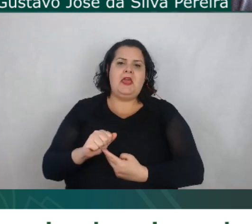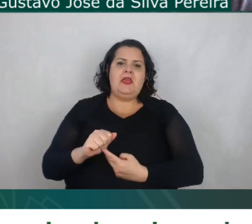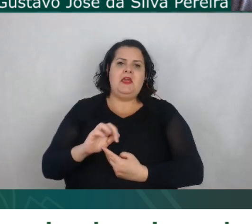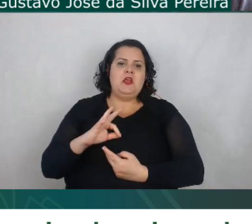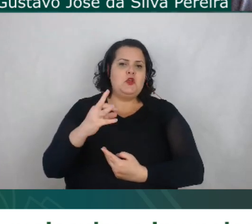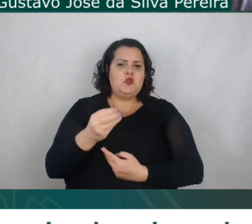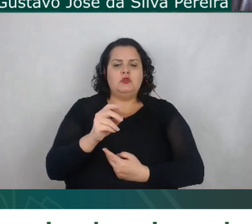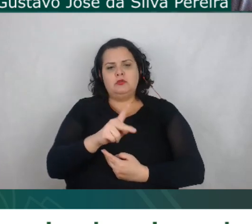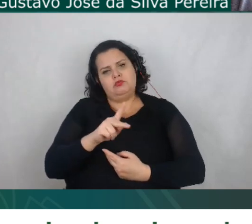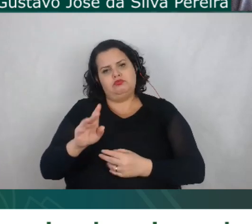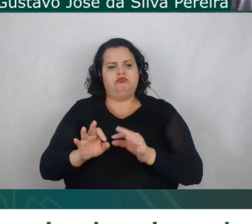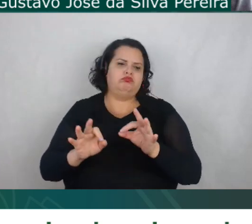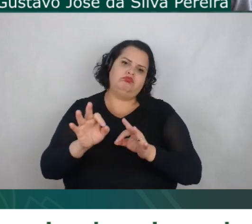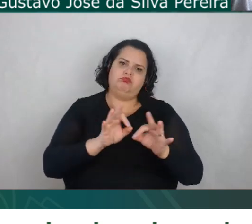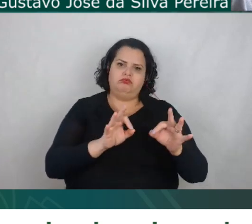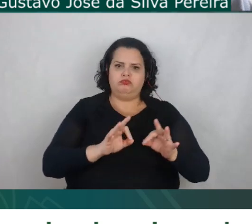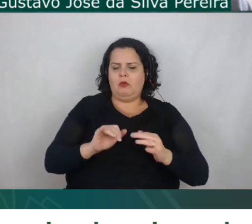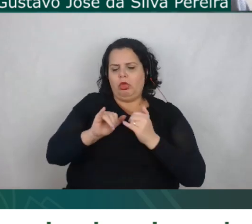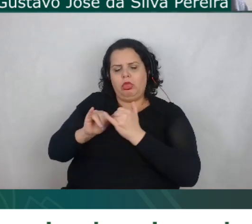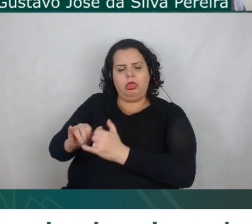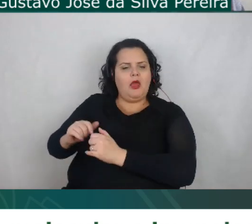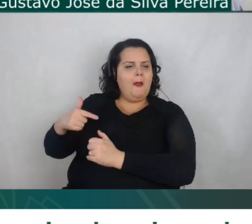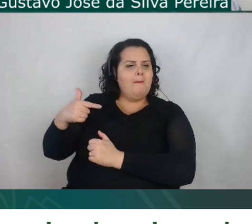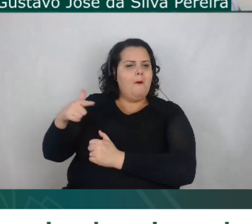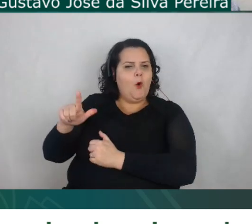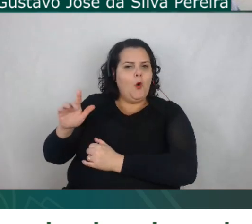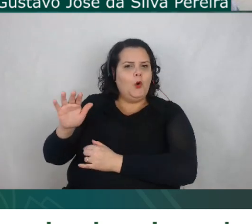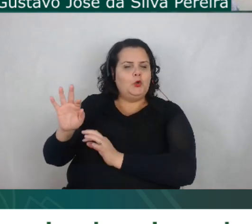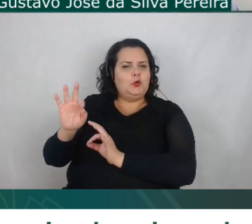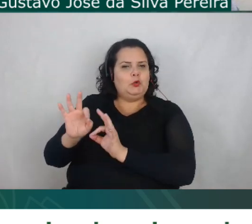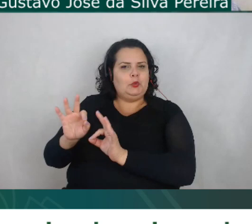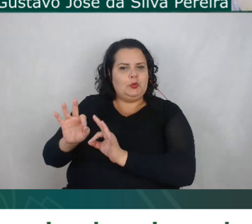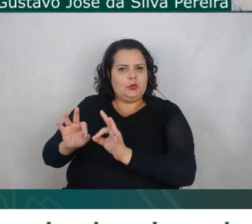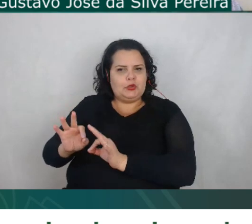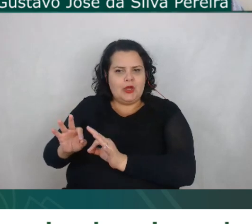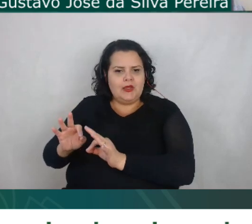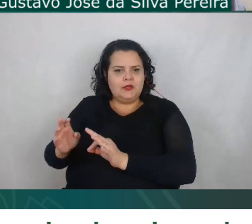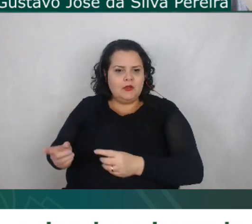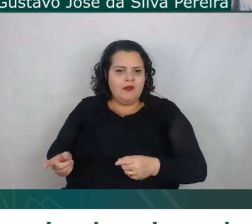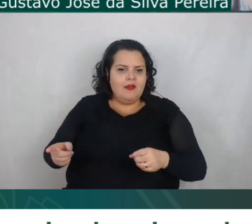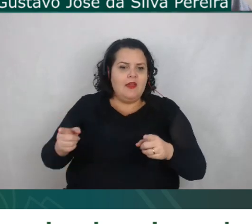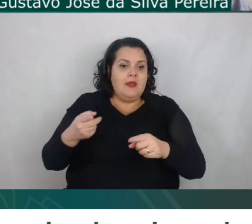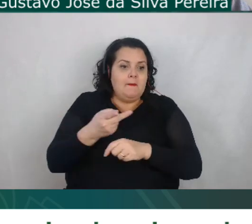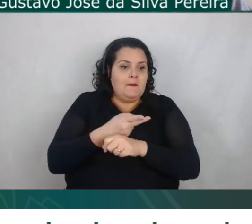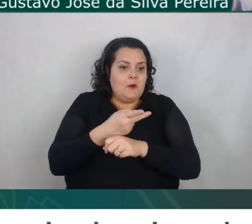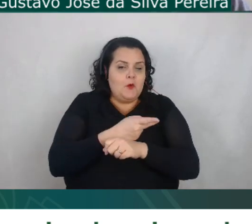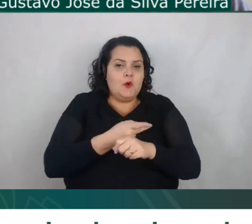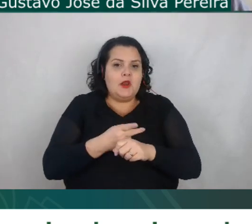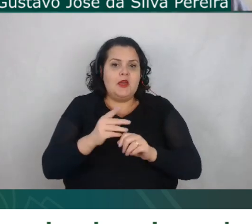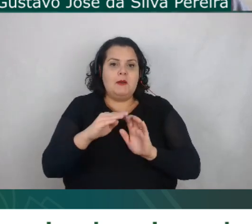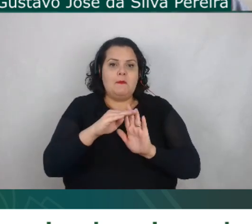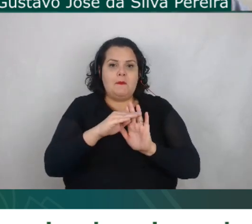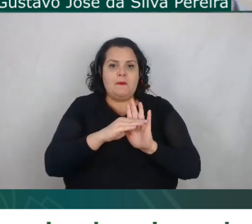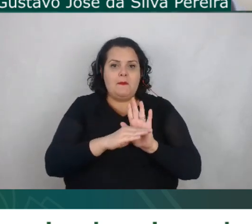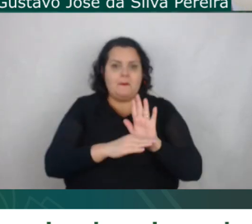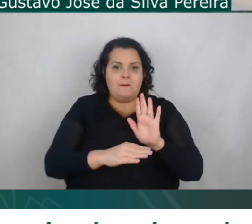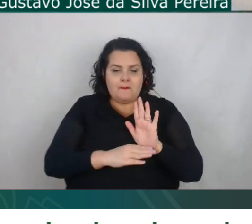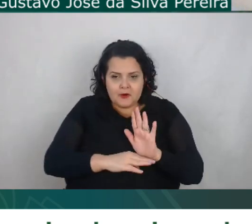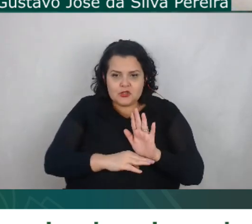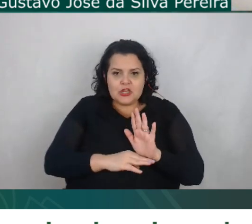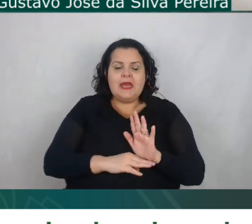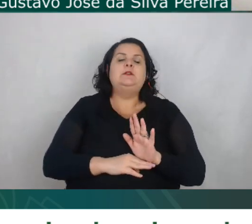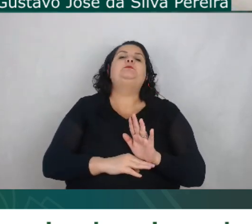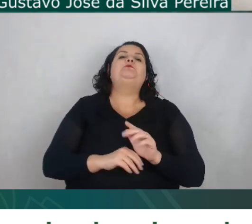podia, largou os projetos que estavam desenvolvendo em busca de algo maior. E eu vi pela primeira vez em